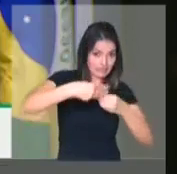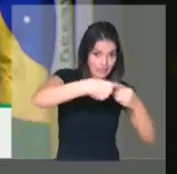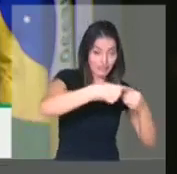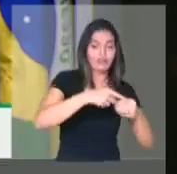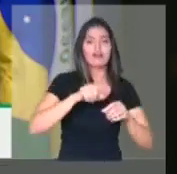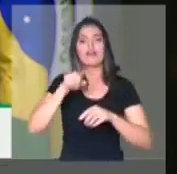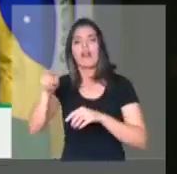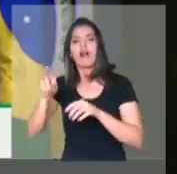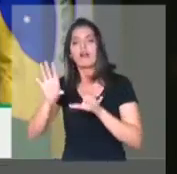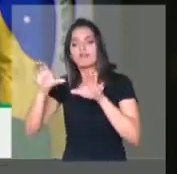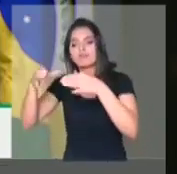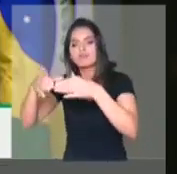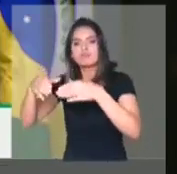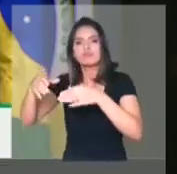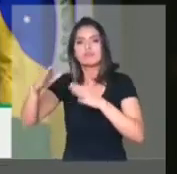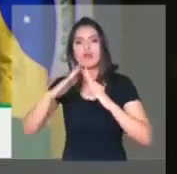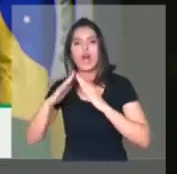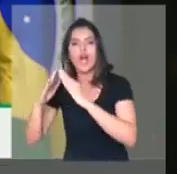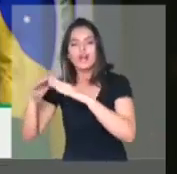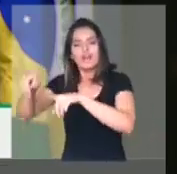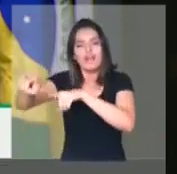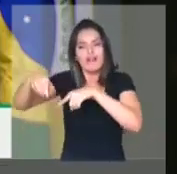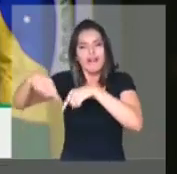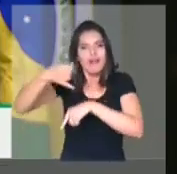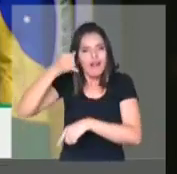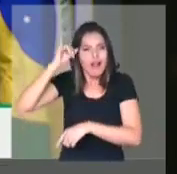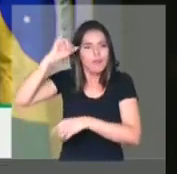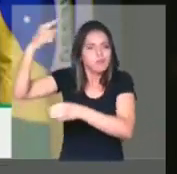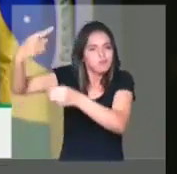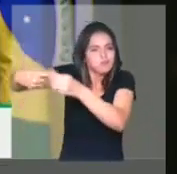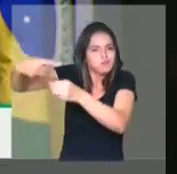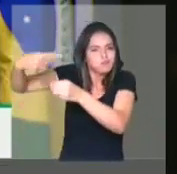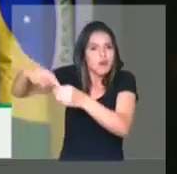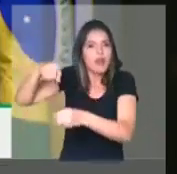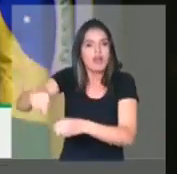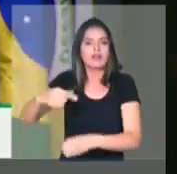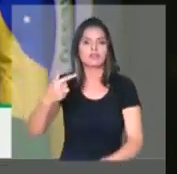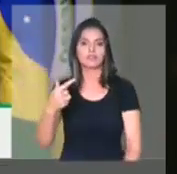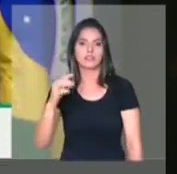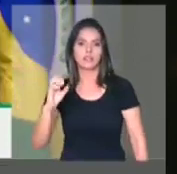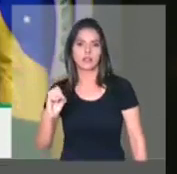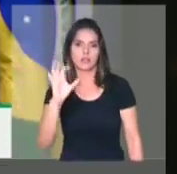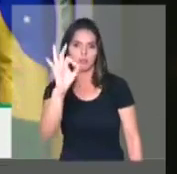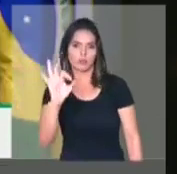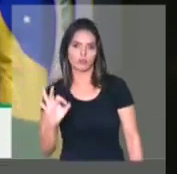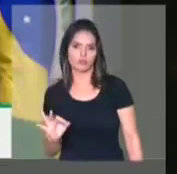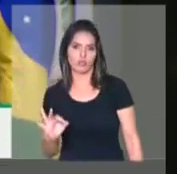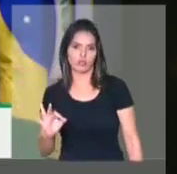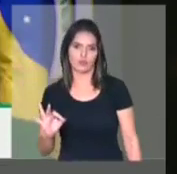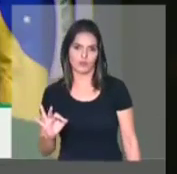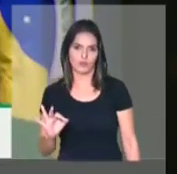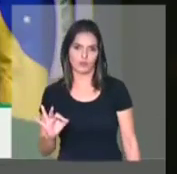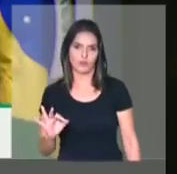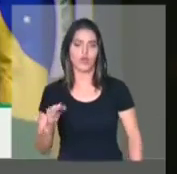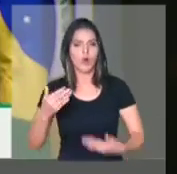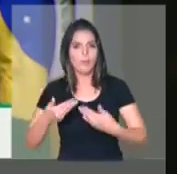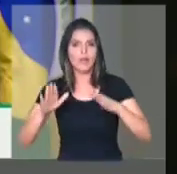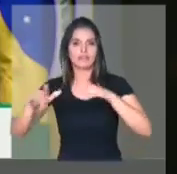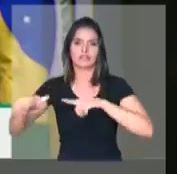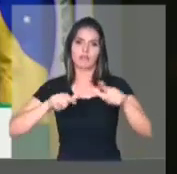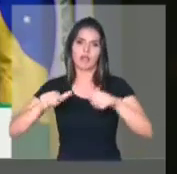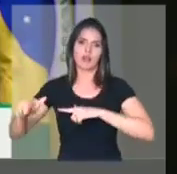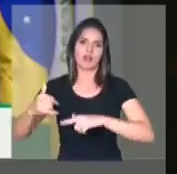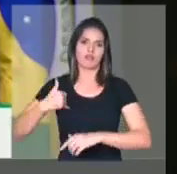números percentuais superam, senhores deputados, os 70%. Em